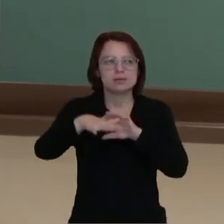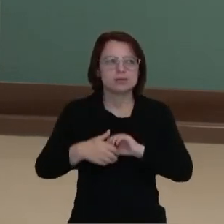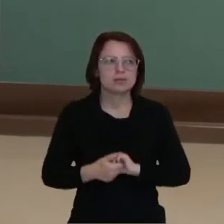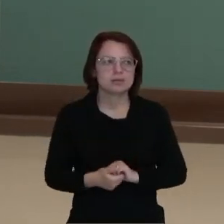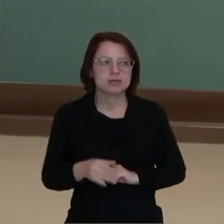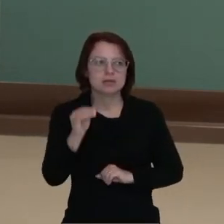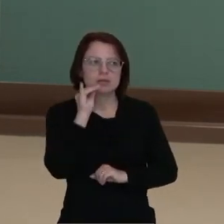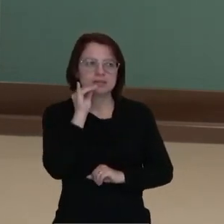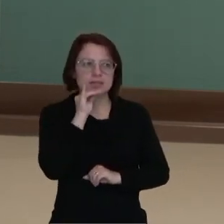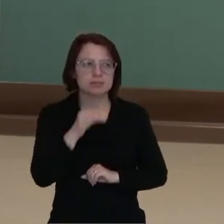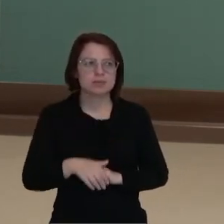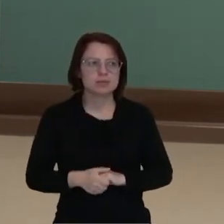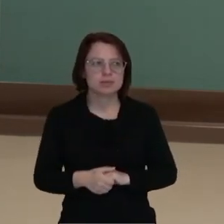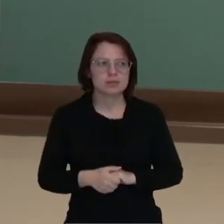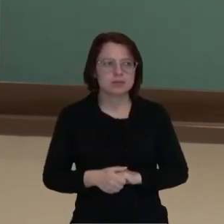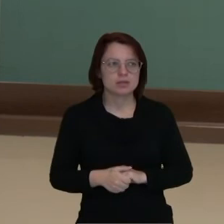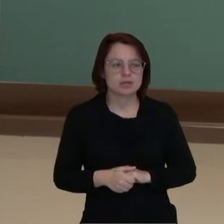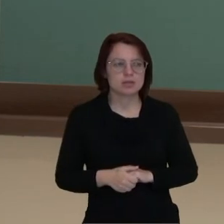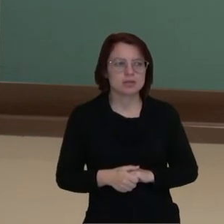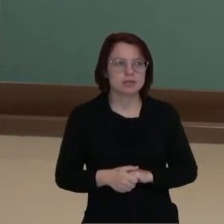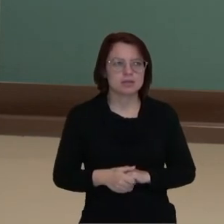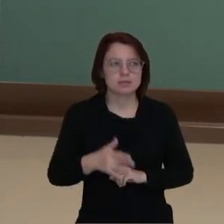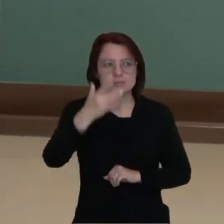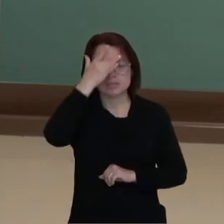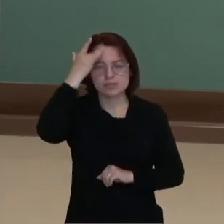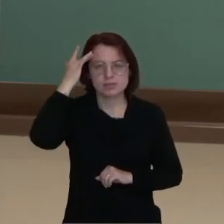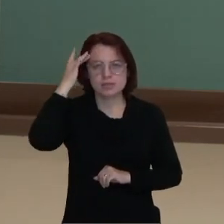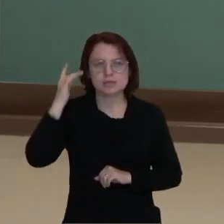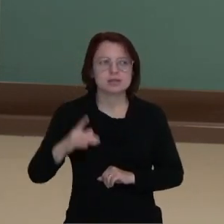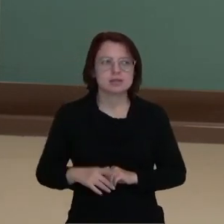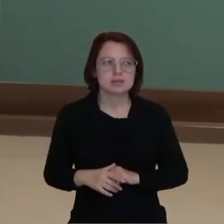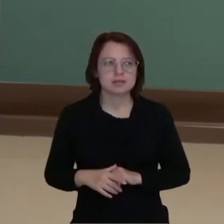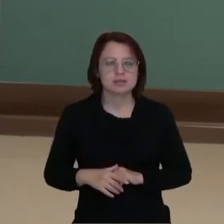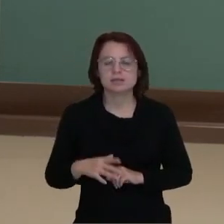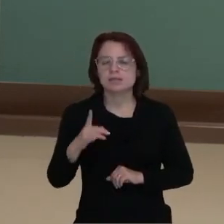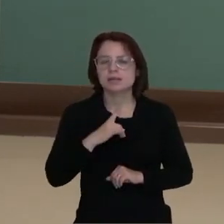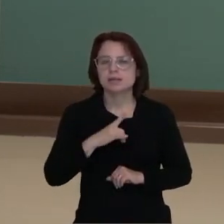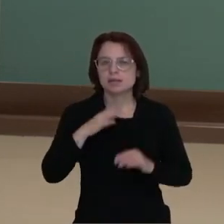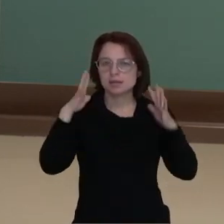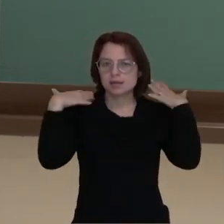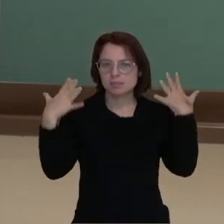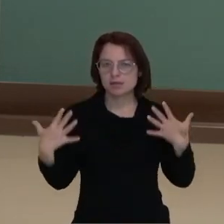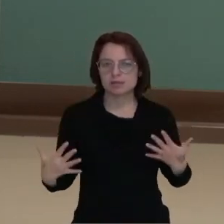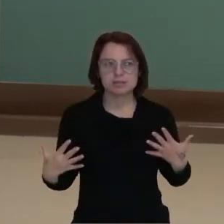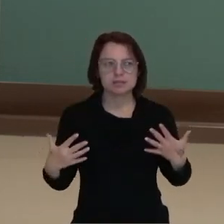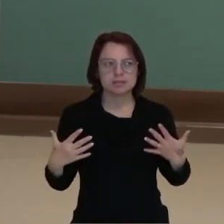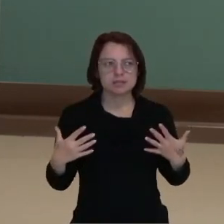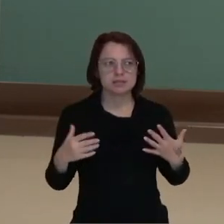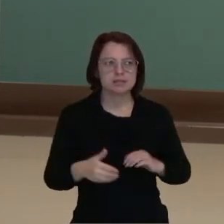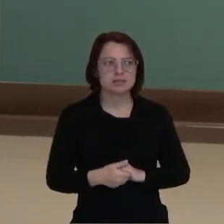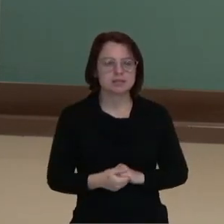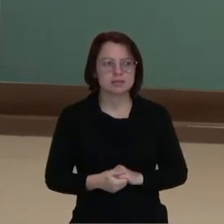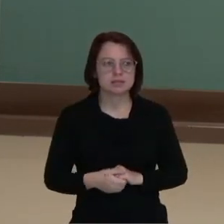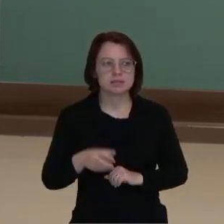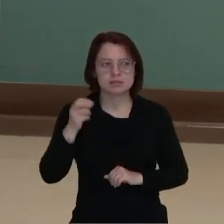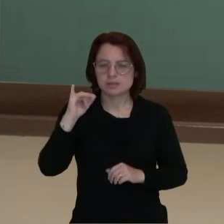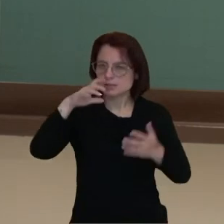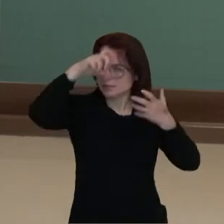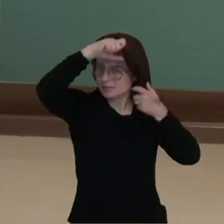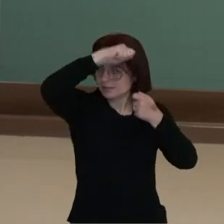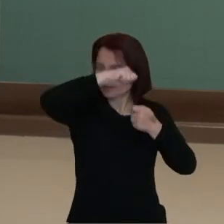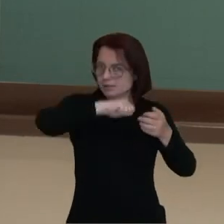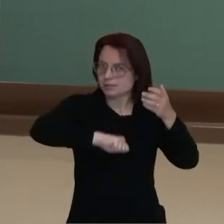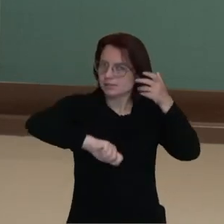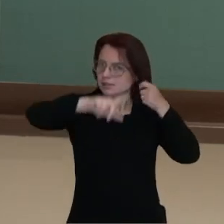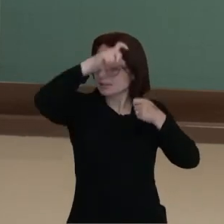uma pessoa que tem, na genética dela, o cabelo é enrolado. Mas se ela for lá passar um